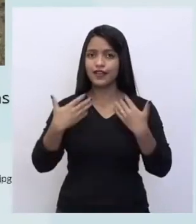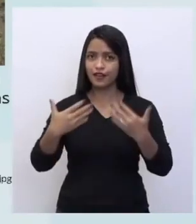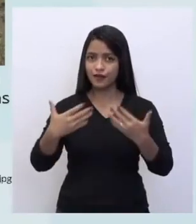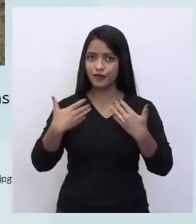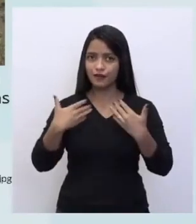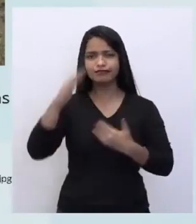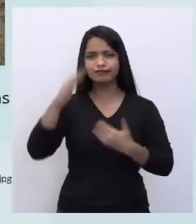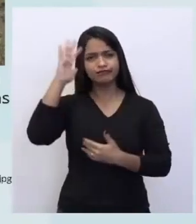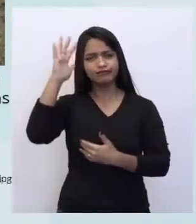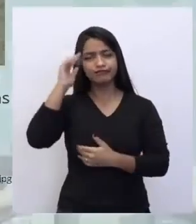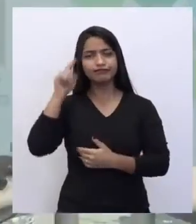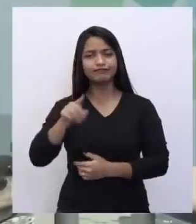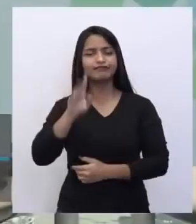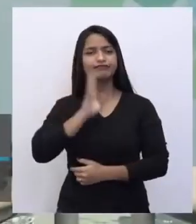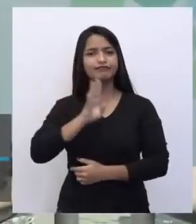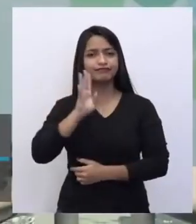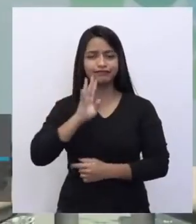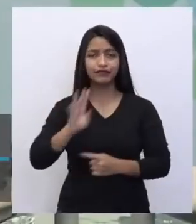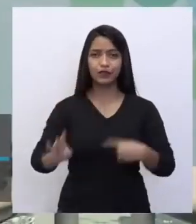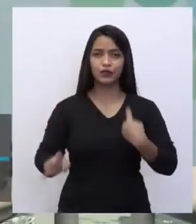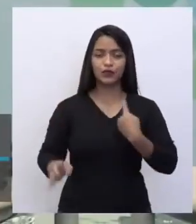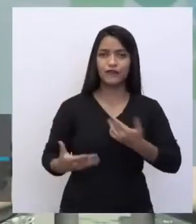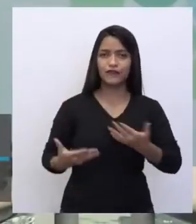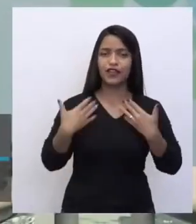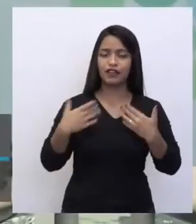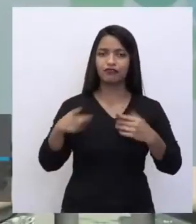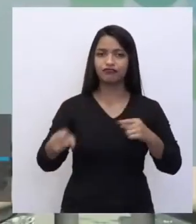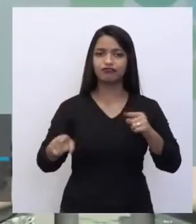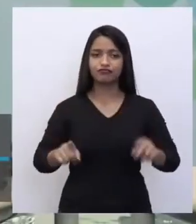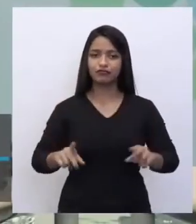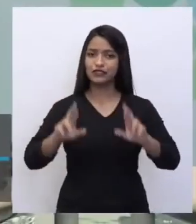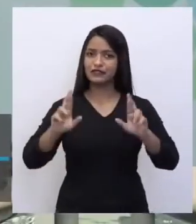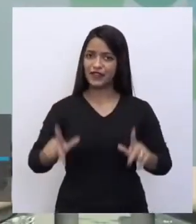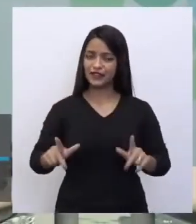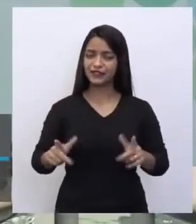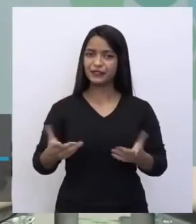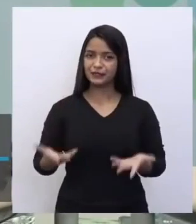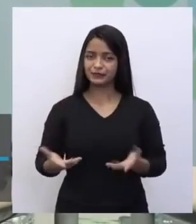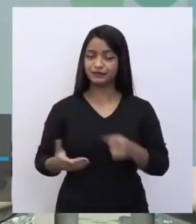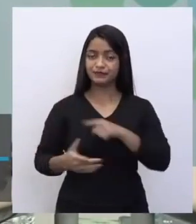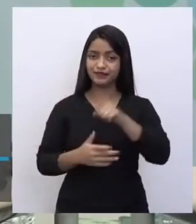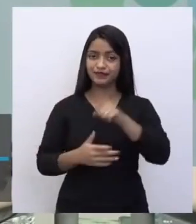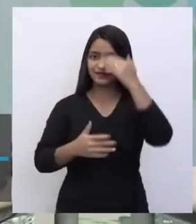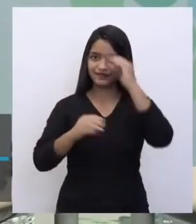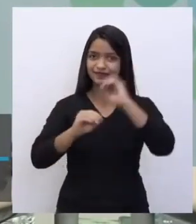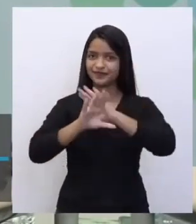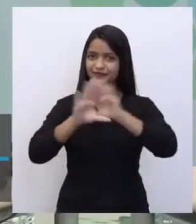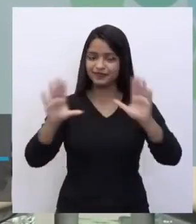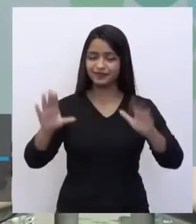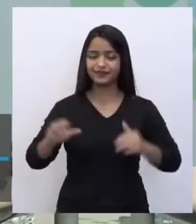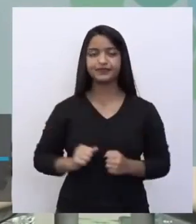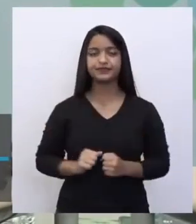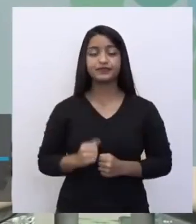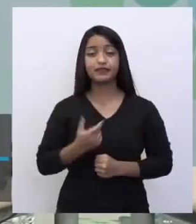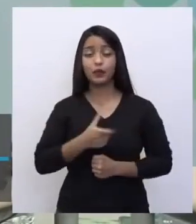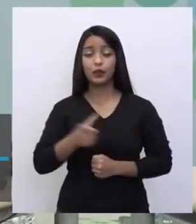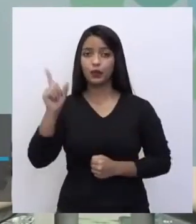bacana, né? Completamente diferente do nosso verão aqui, né? Que fique muito, muito claro. E o outro bioma que